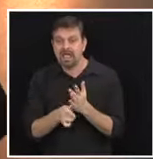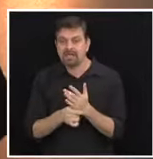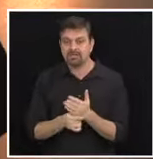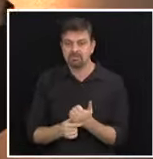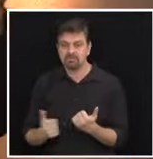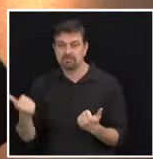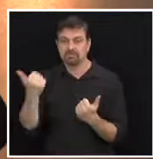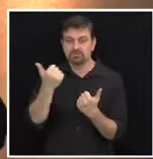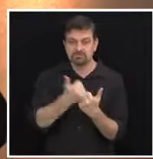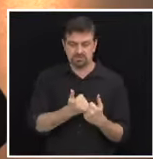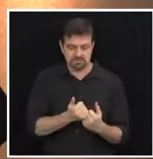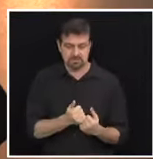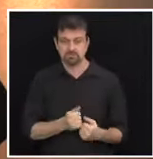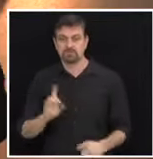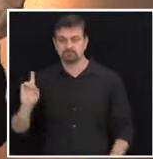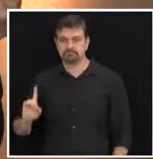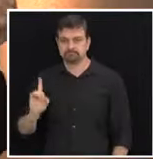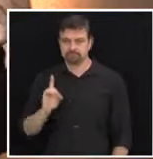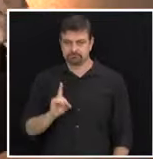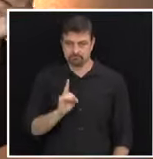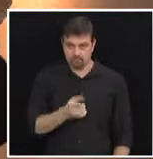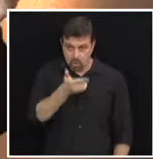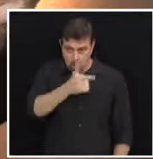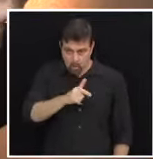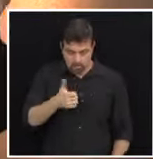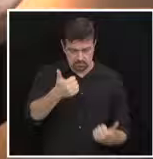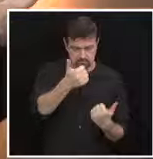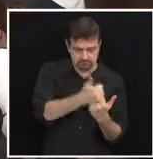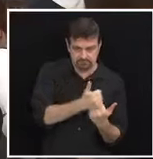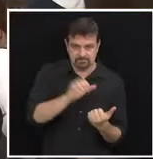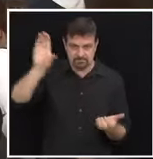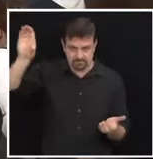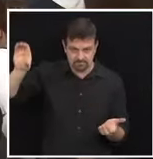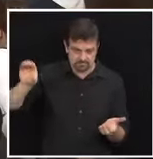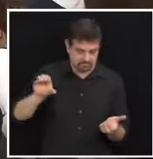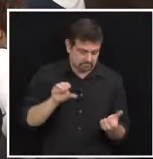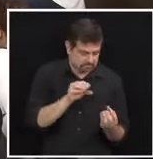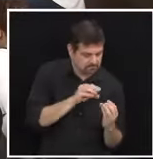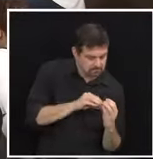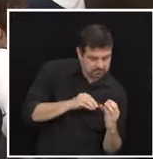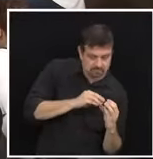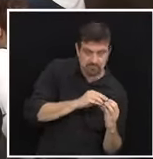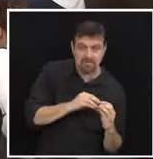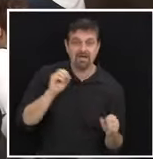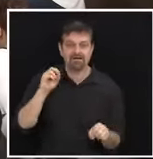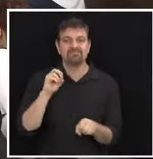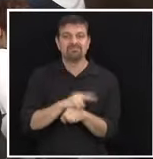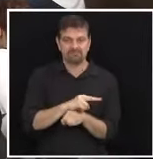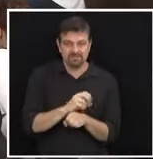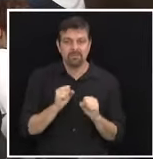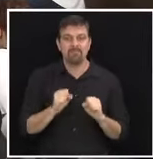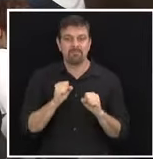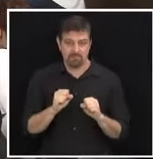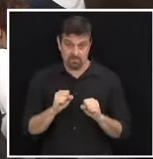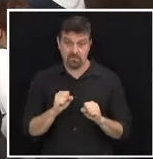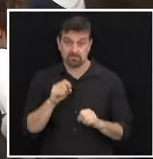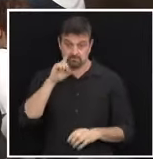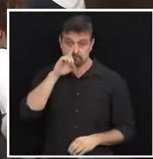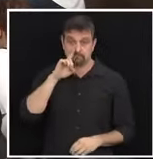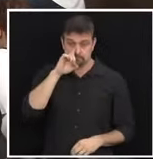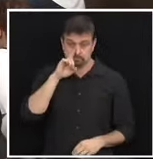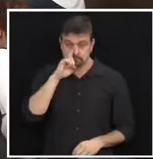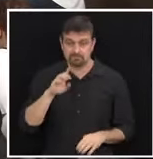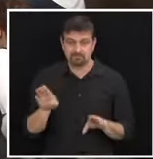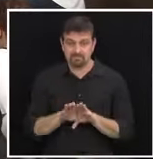contaminar e passar. Tiver uma fissura, qualquer coisa, você vai ter a transmissão do vírus da hepatite C por isso. Outra